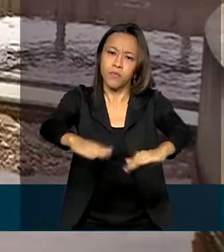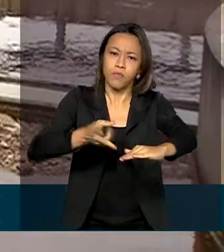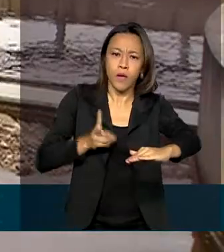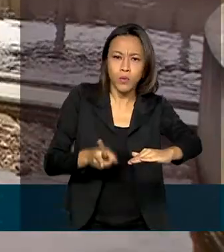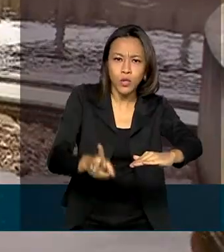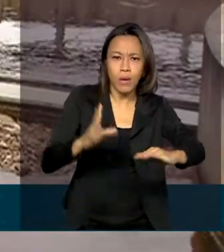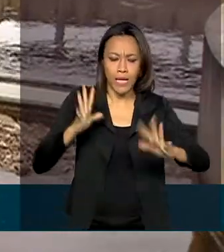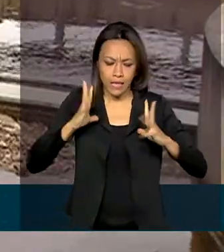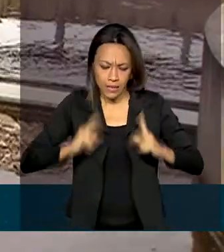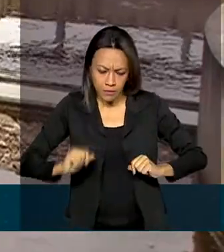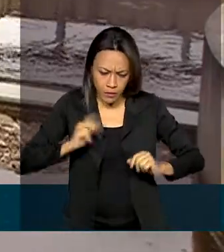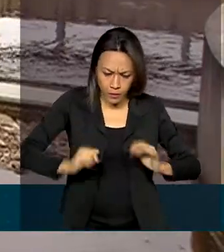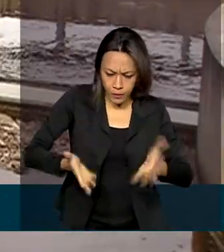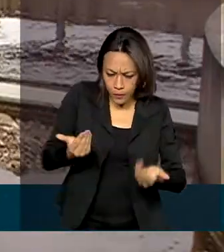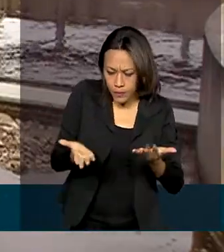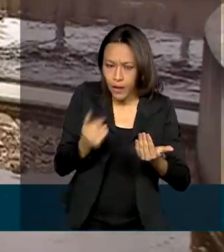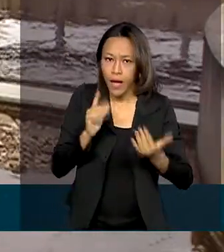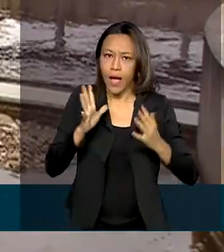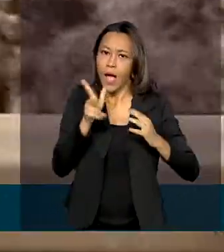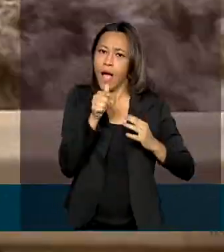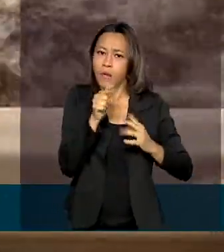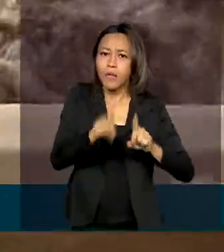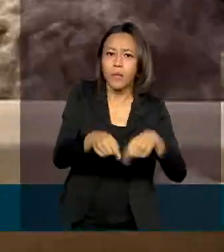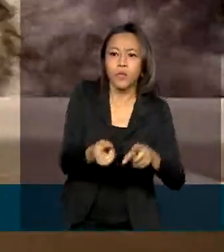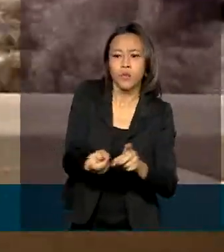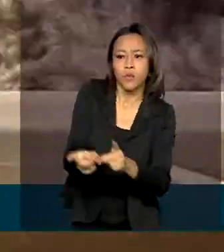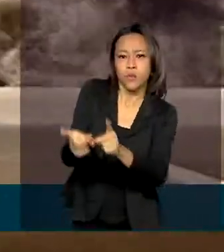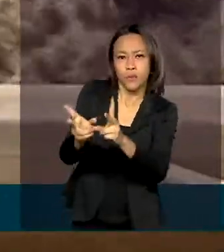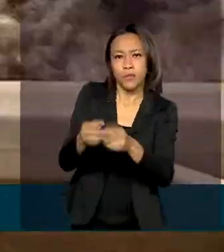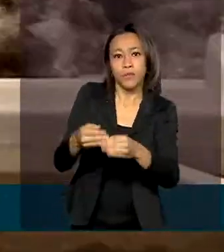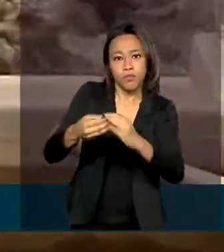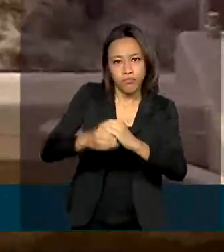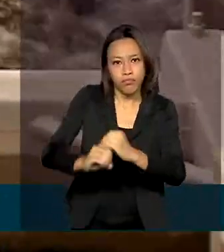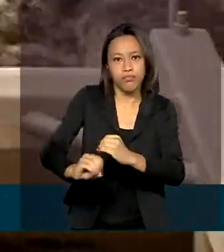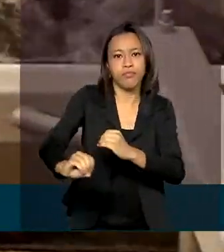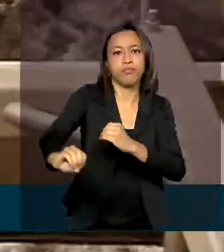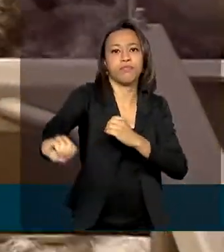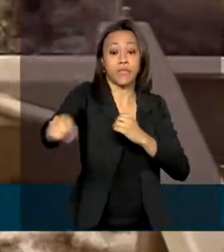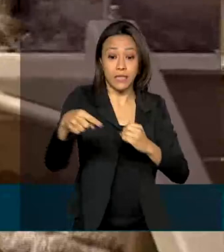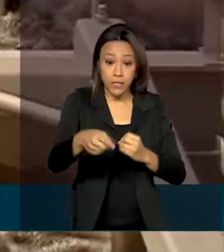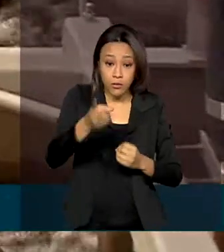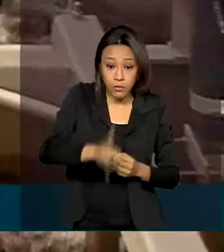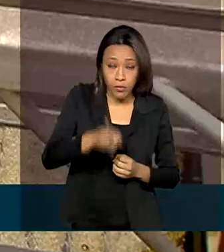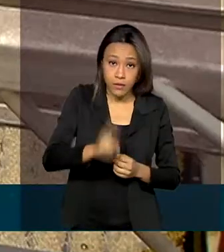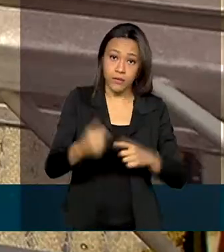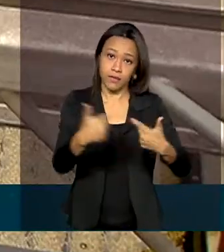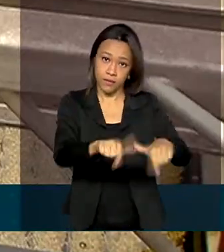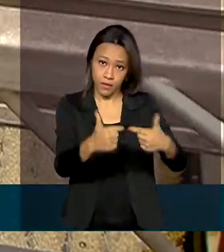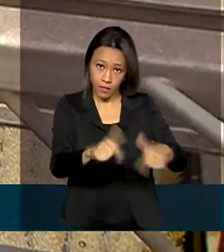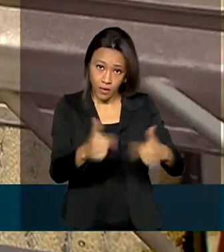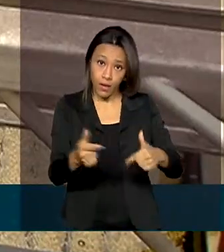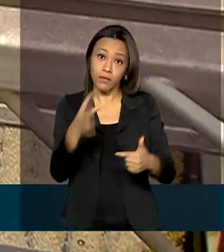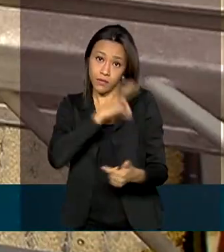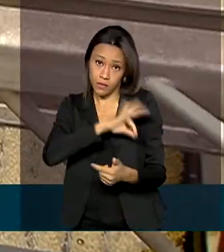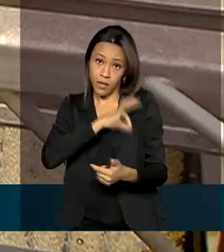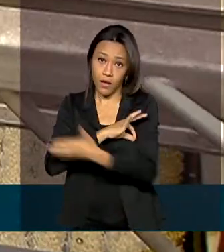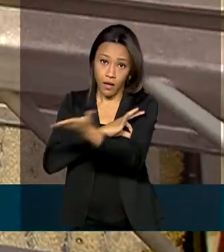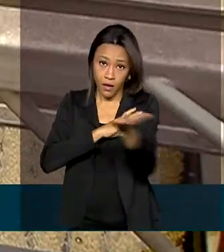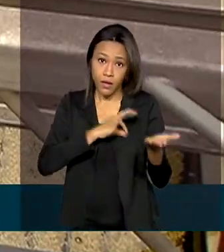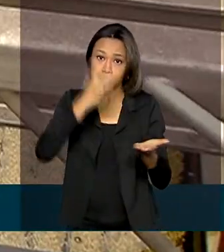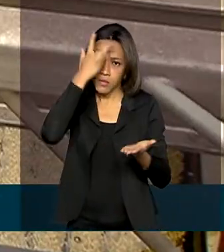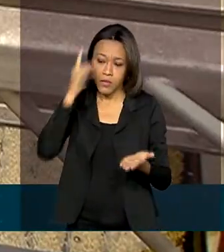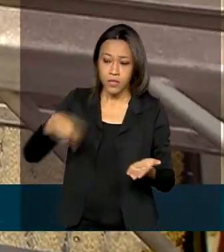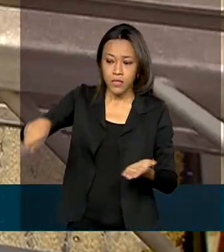tratamento e a venda da água tratada. Decisão que mantém empregos e renda. E o consórcio fica